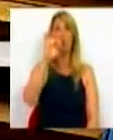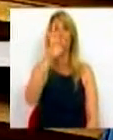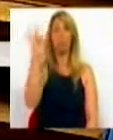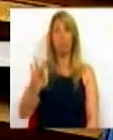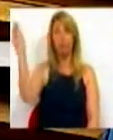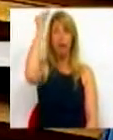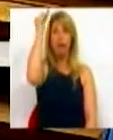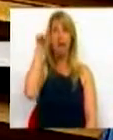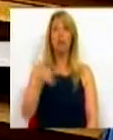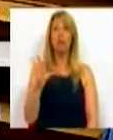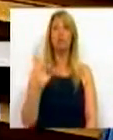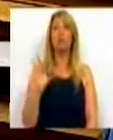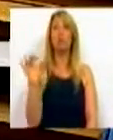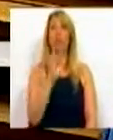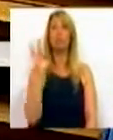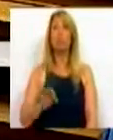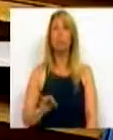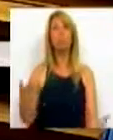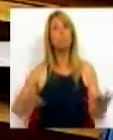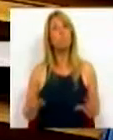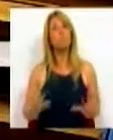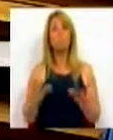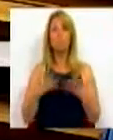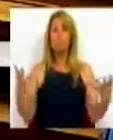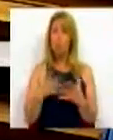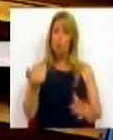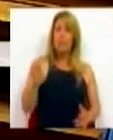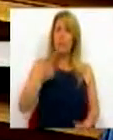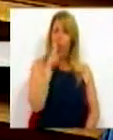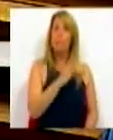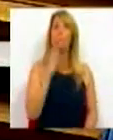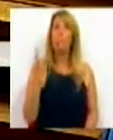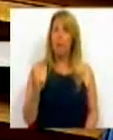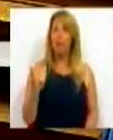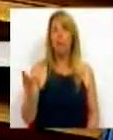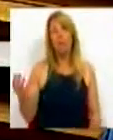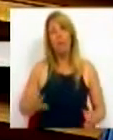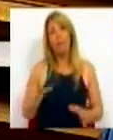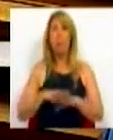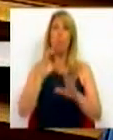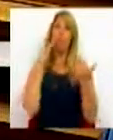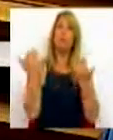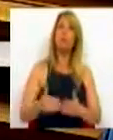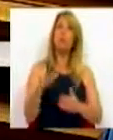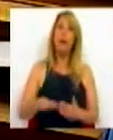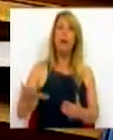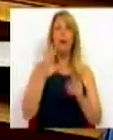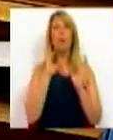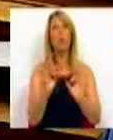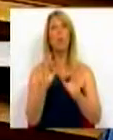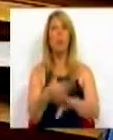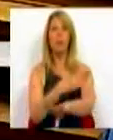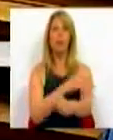Alentejo, 14%. Sendo muitas destas taxas de execução atribuíveis às limitações na área de cuidados